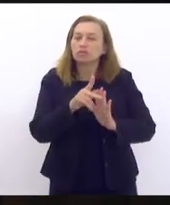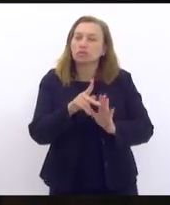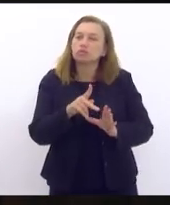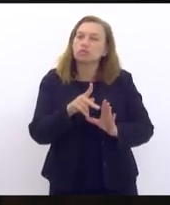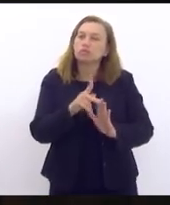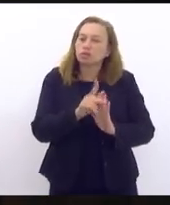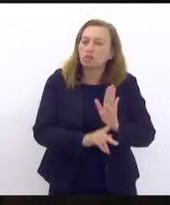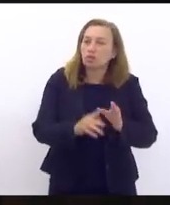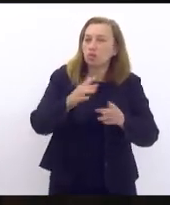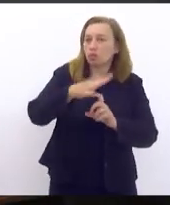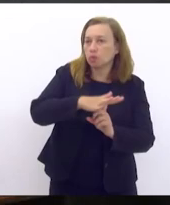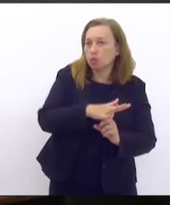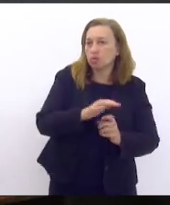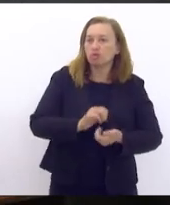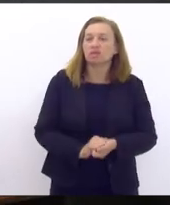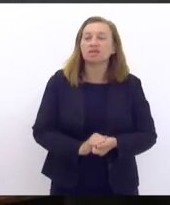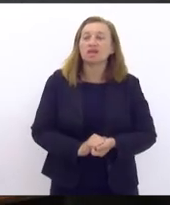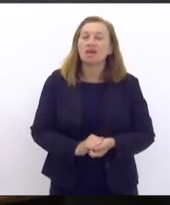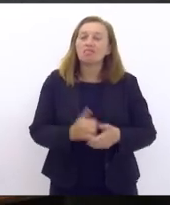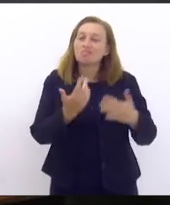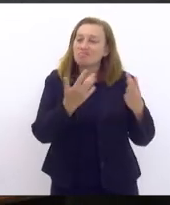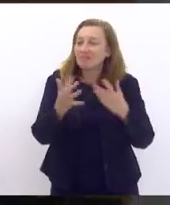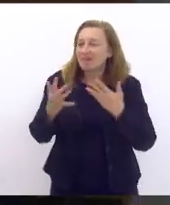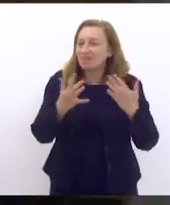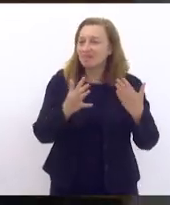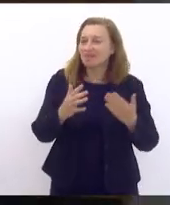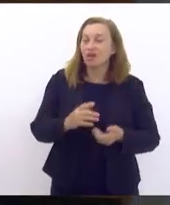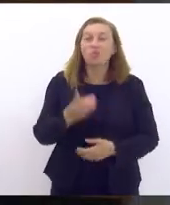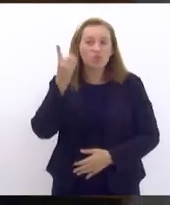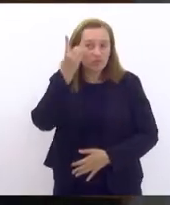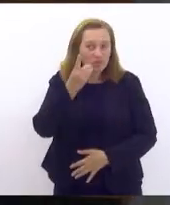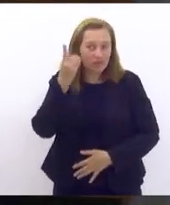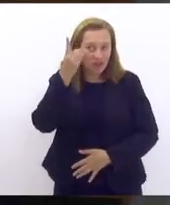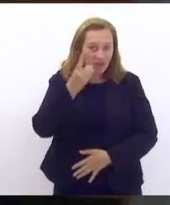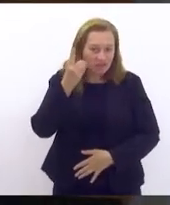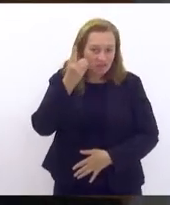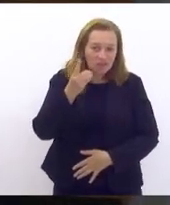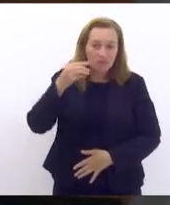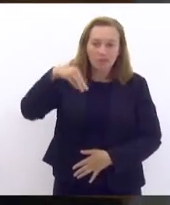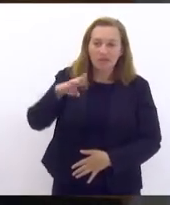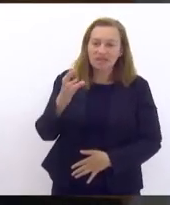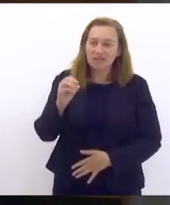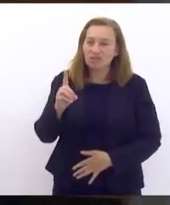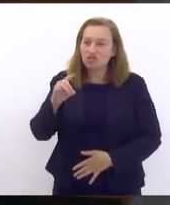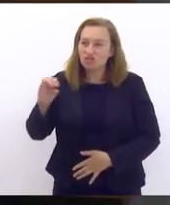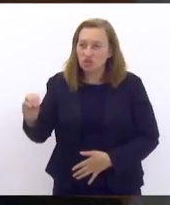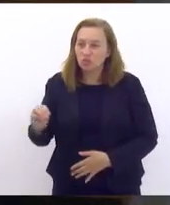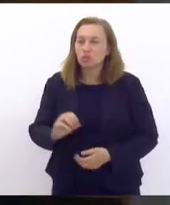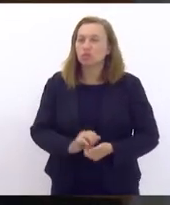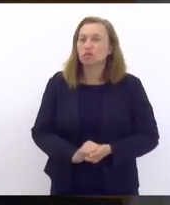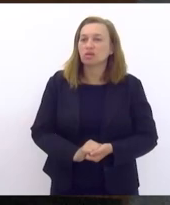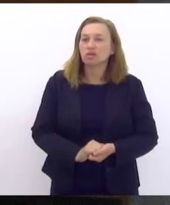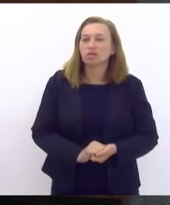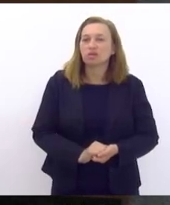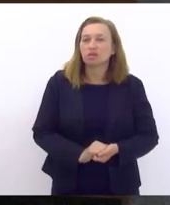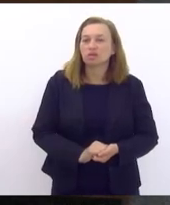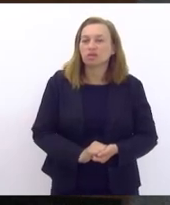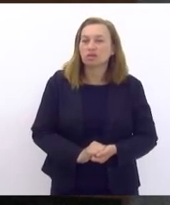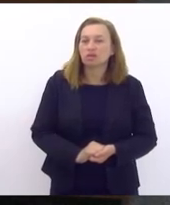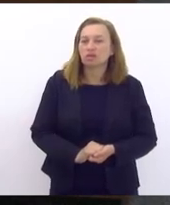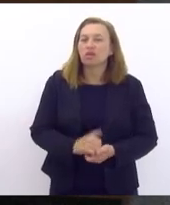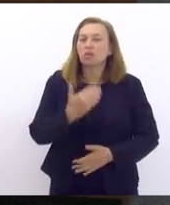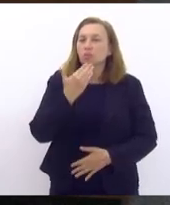Cristóvão. Mano, muito para elogiar o deputado Marcelo Dino, que faz